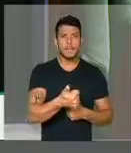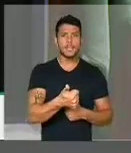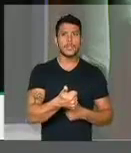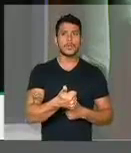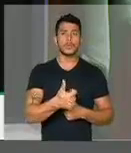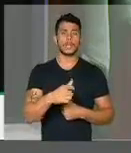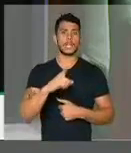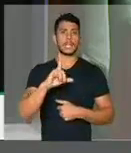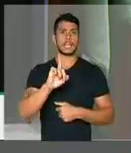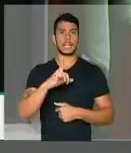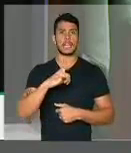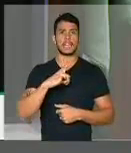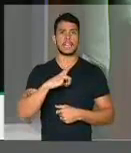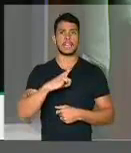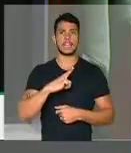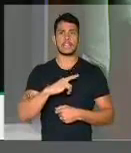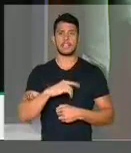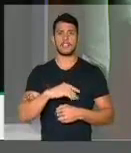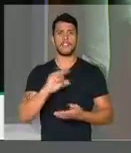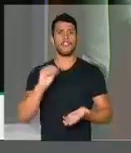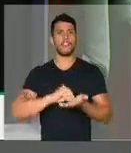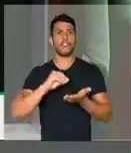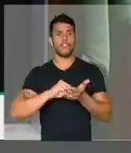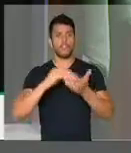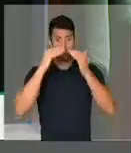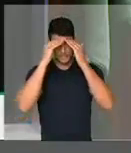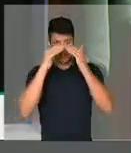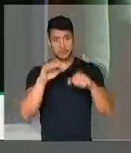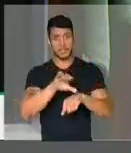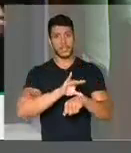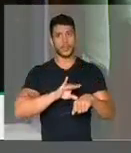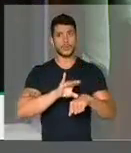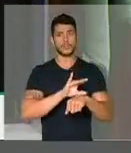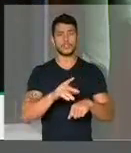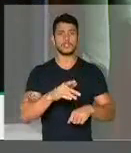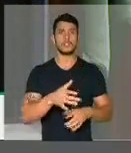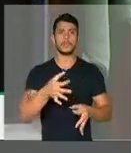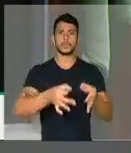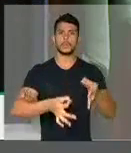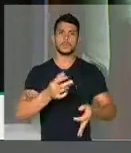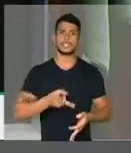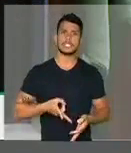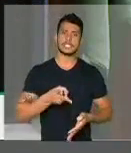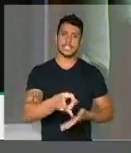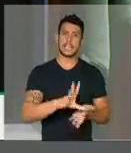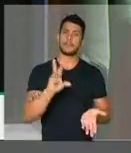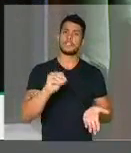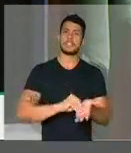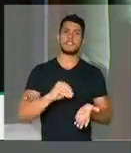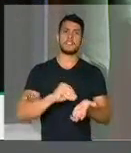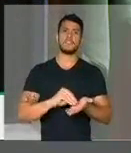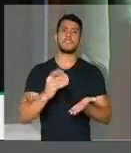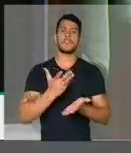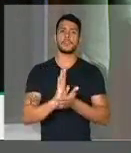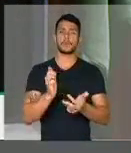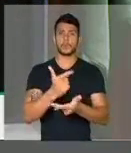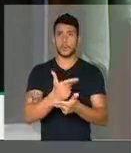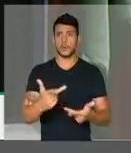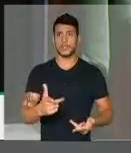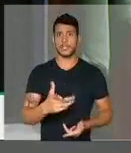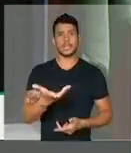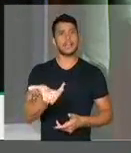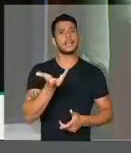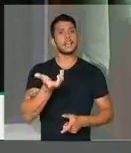que viola a Constituição, um juiz que está sempre na ilegalidade, como o Sérgio Moro hoje,